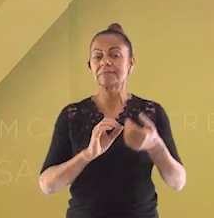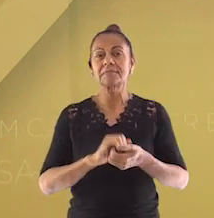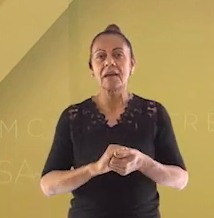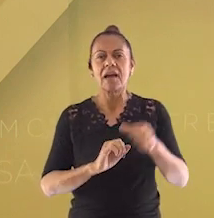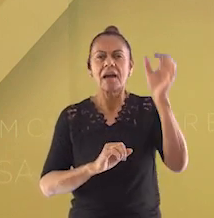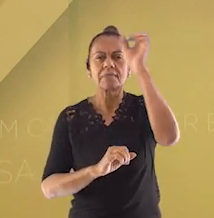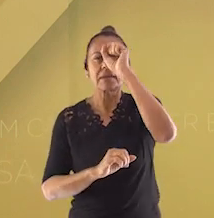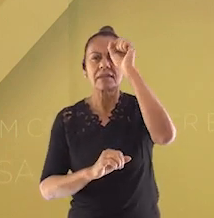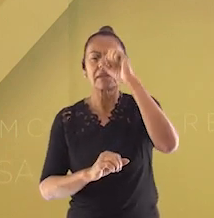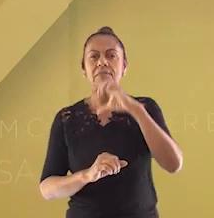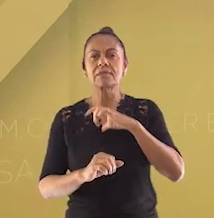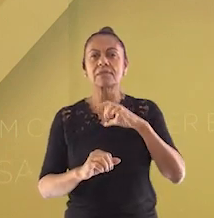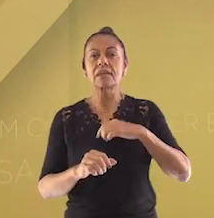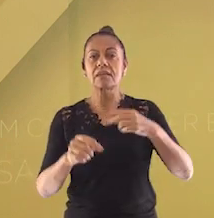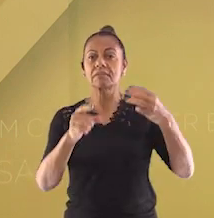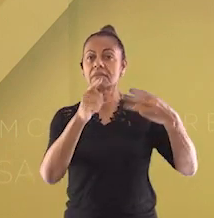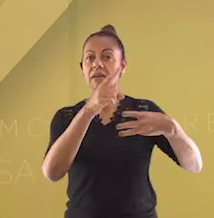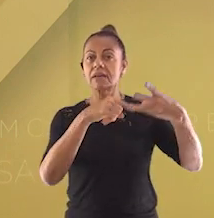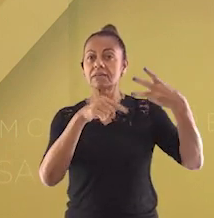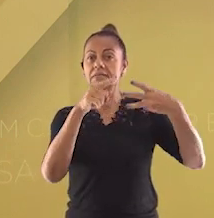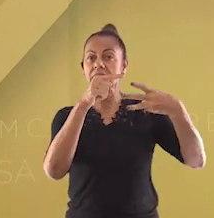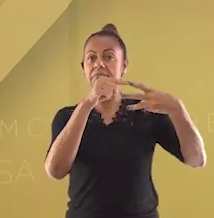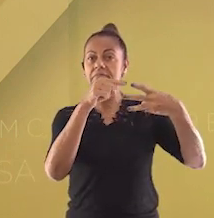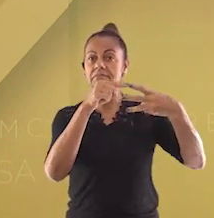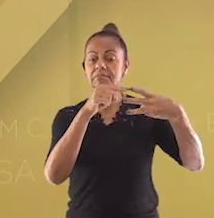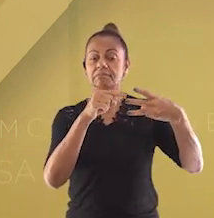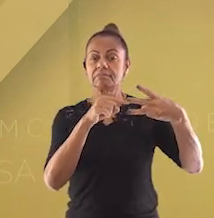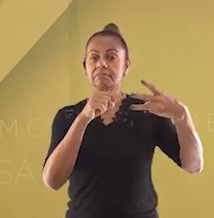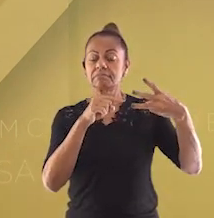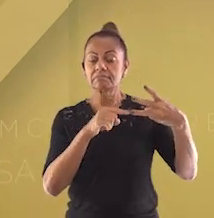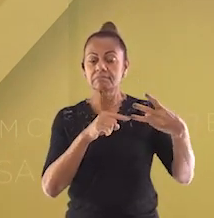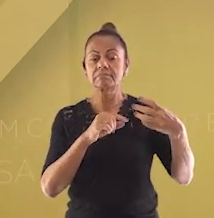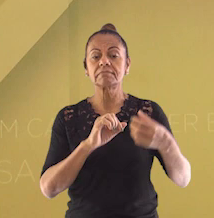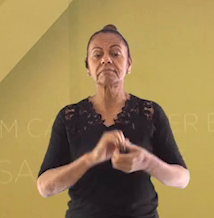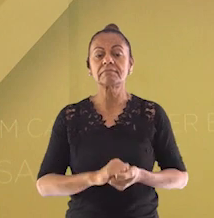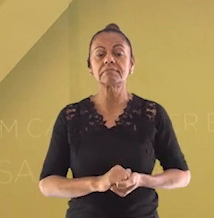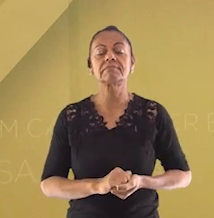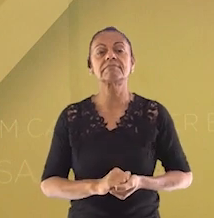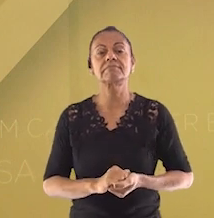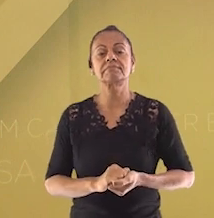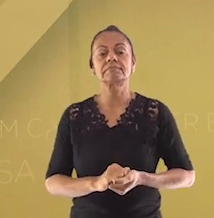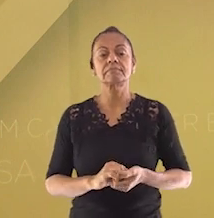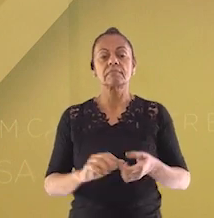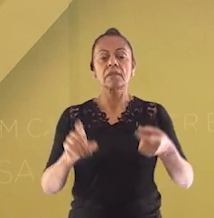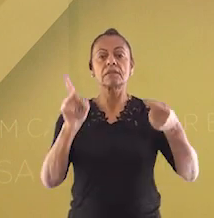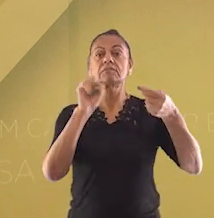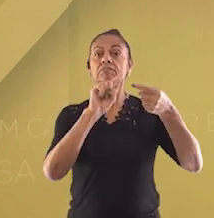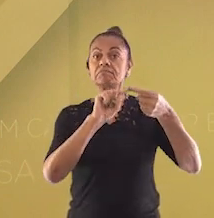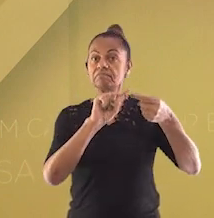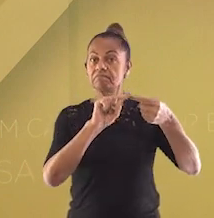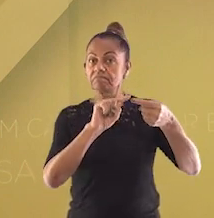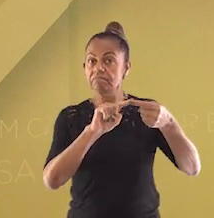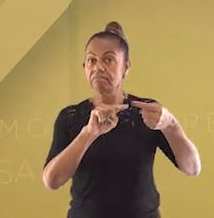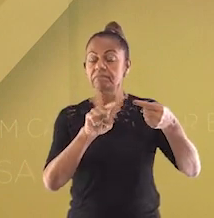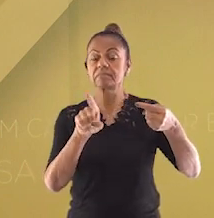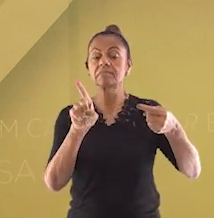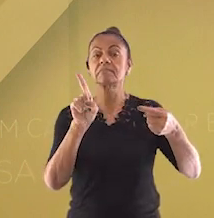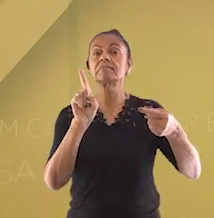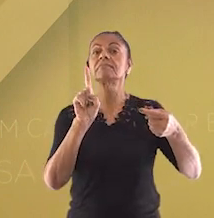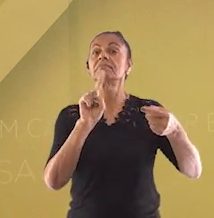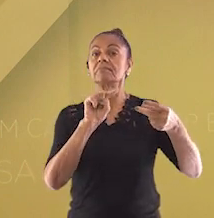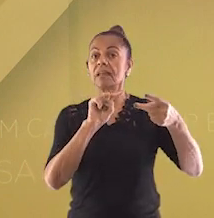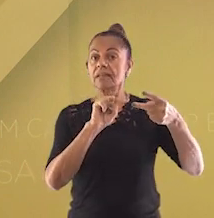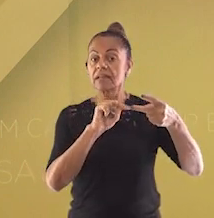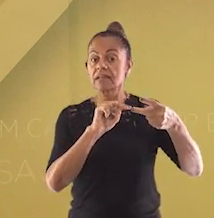passado e no particípio aprendemos que existem três pronúncias para esses verbos tensão como